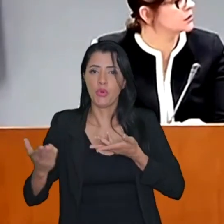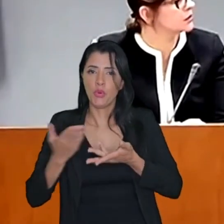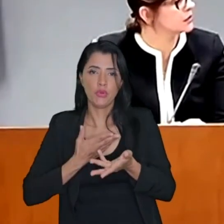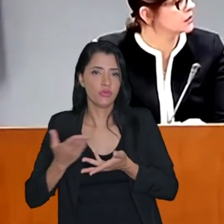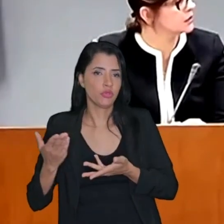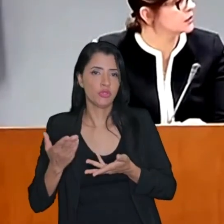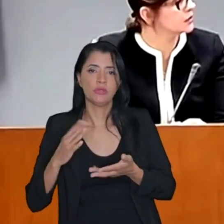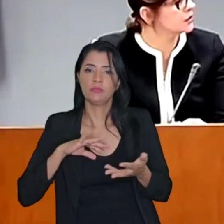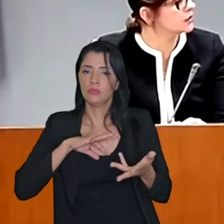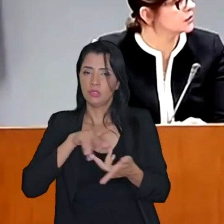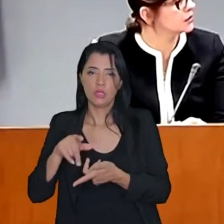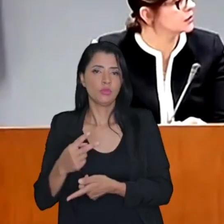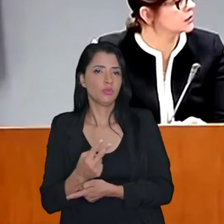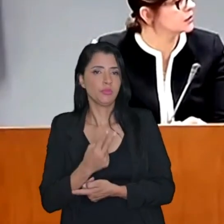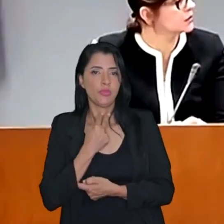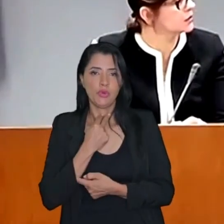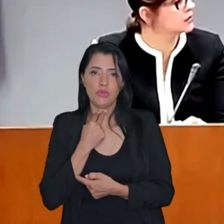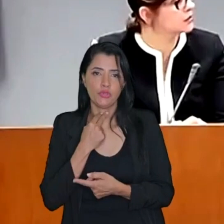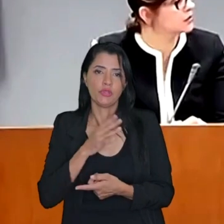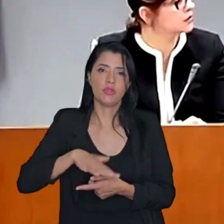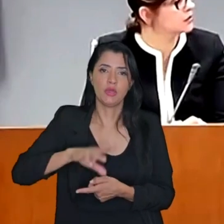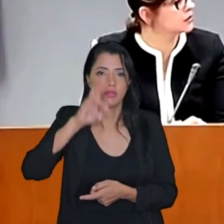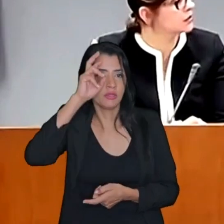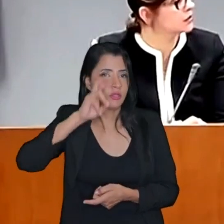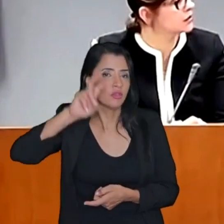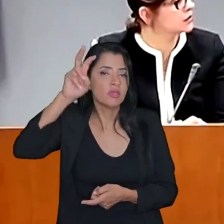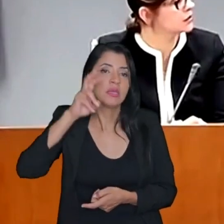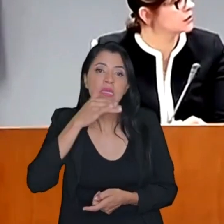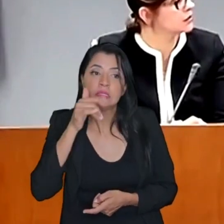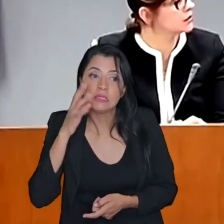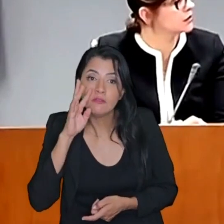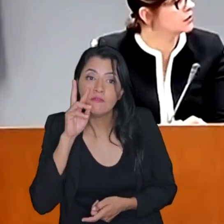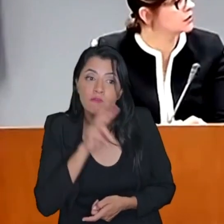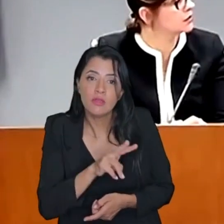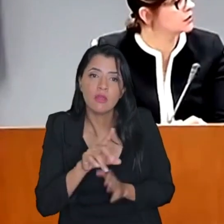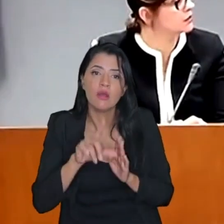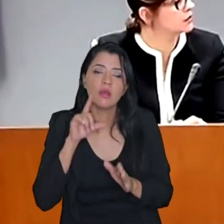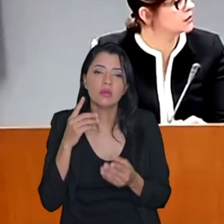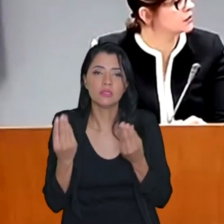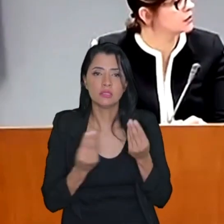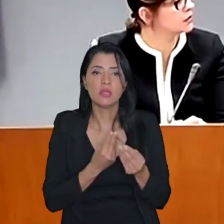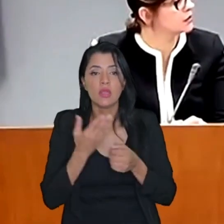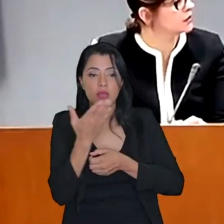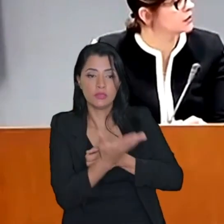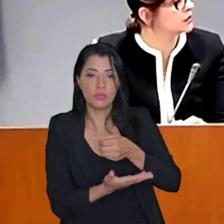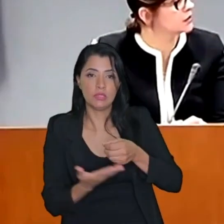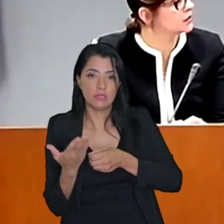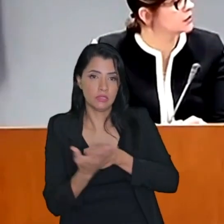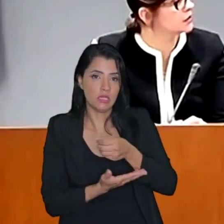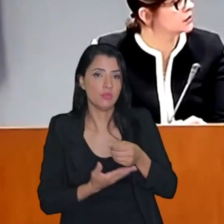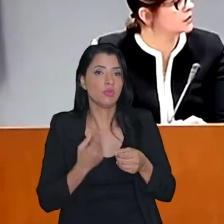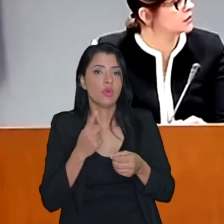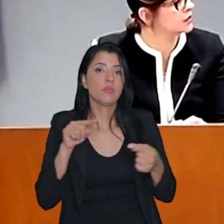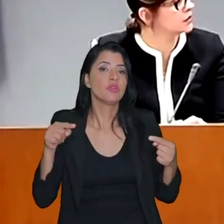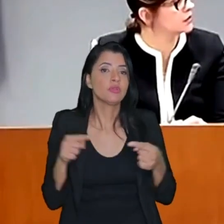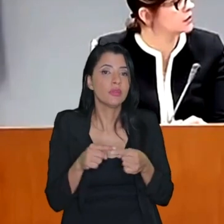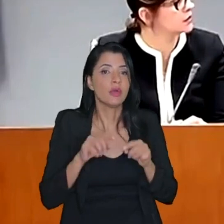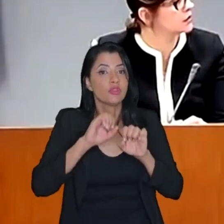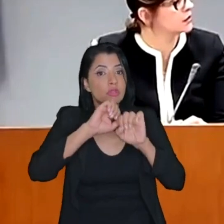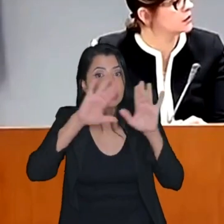compartilhamento, muito menos internacional, no âmbito da inteligência, sem observância desses princípios,